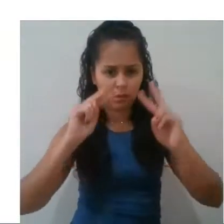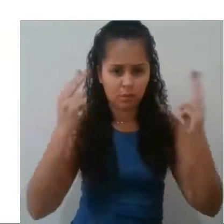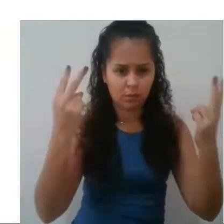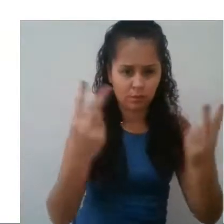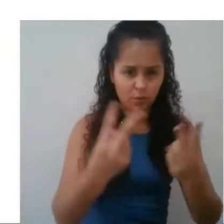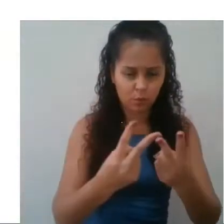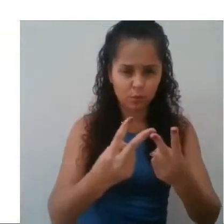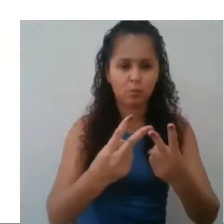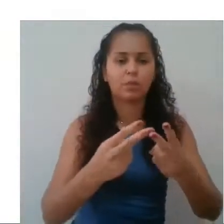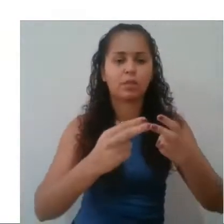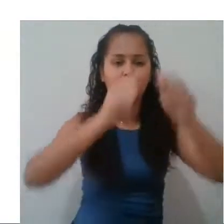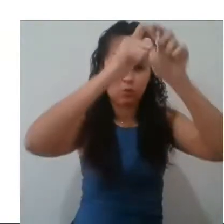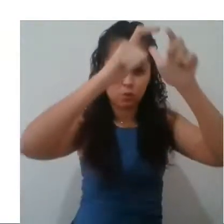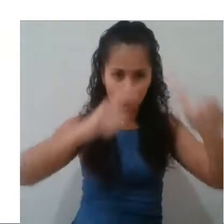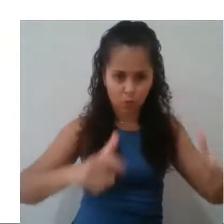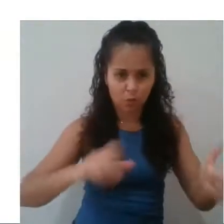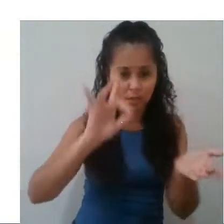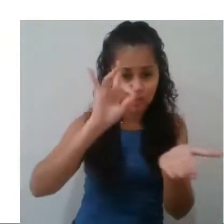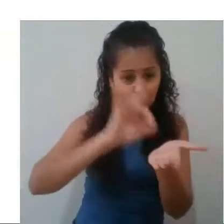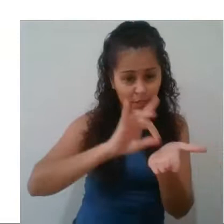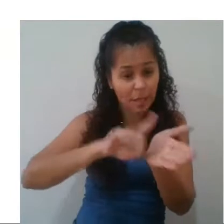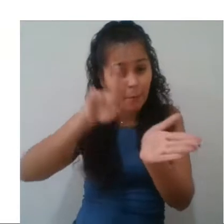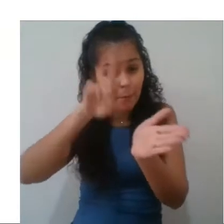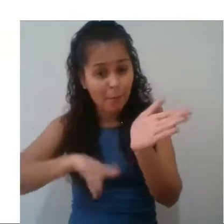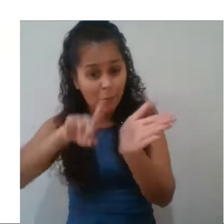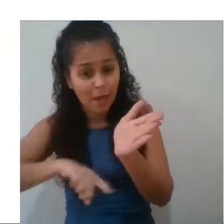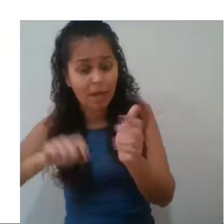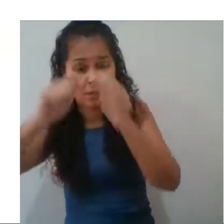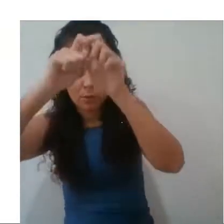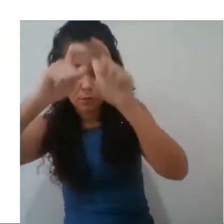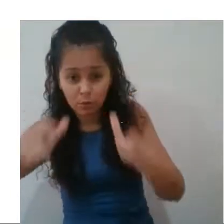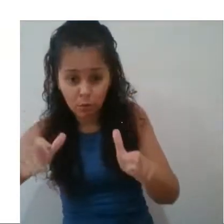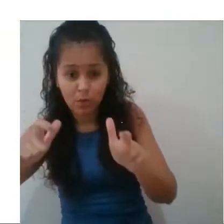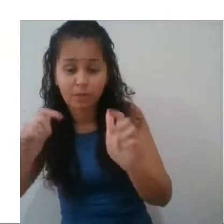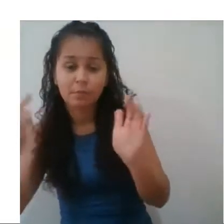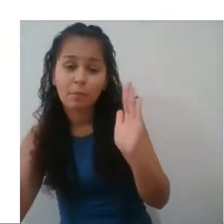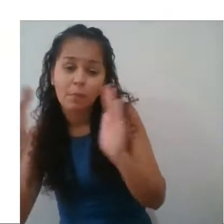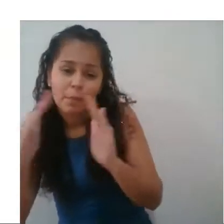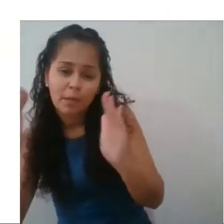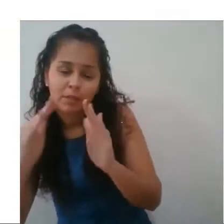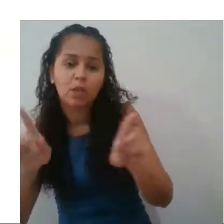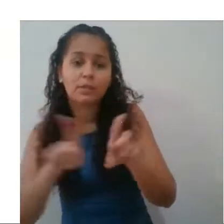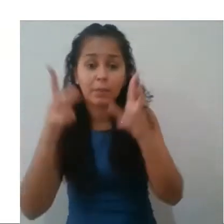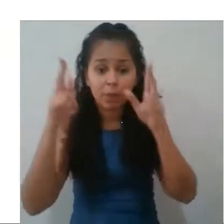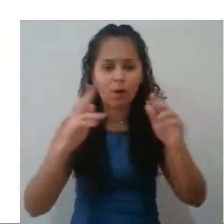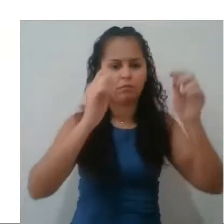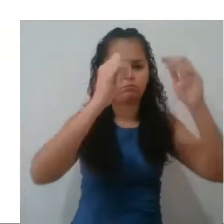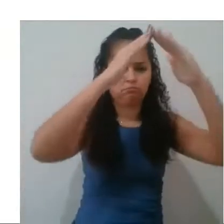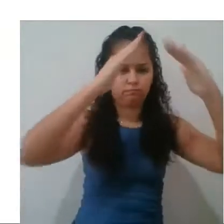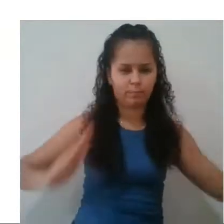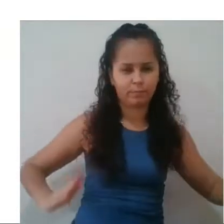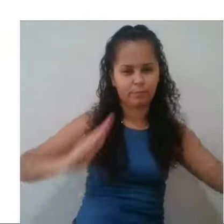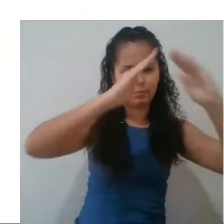do cone original menos o volume do cone menor. E da pirâmide é a mesma coisa. O volume do tronco da pirâmide